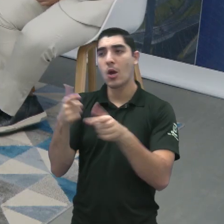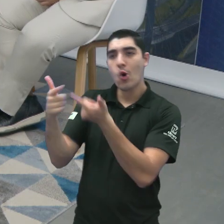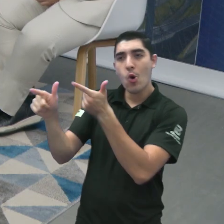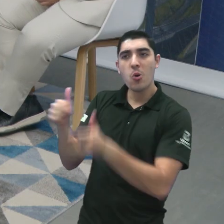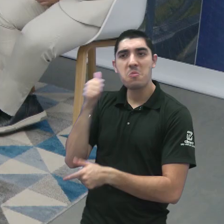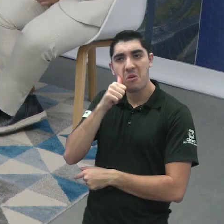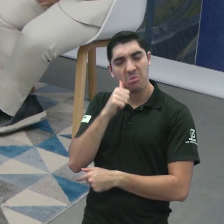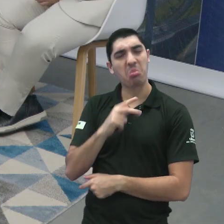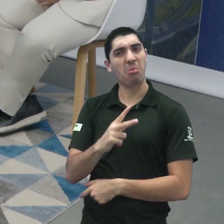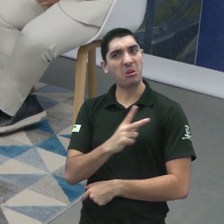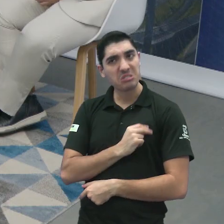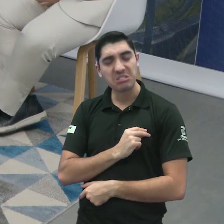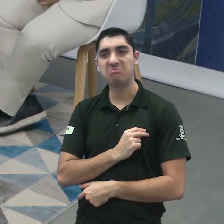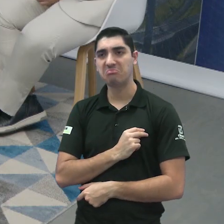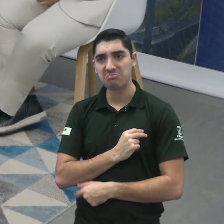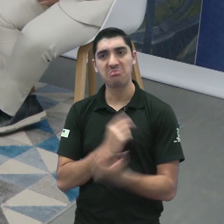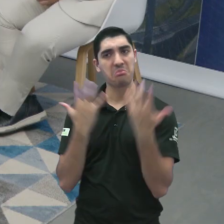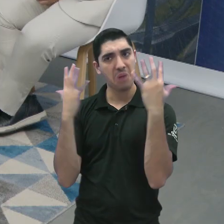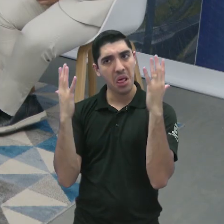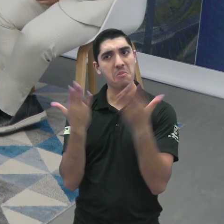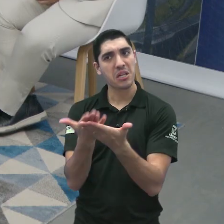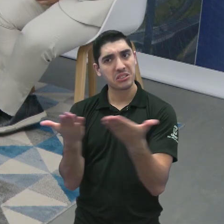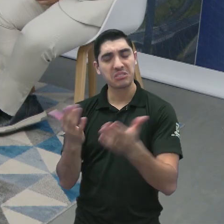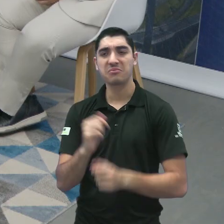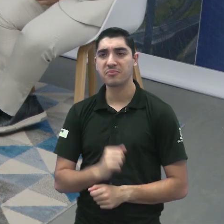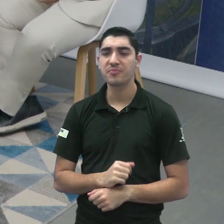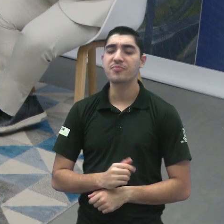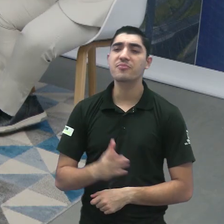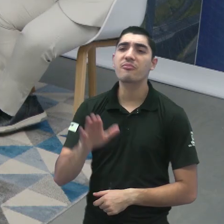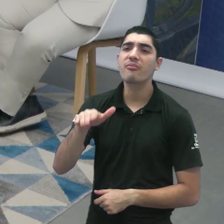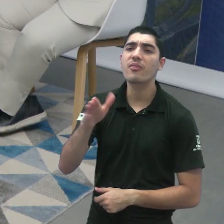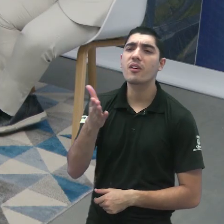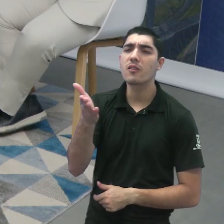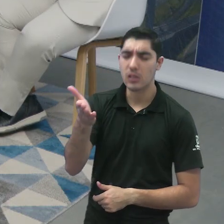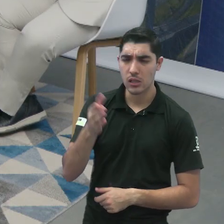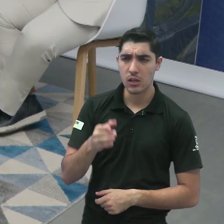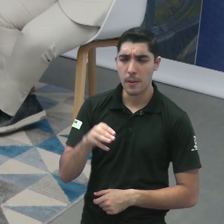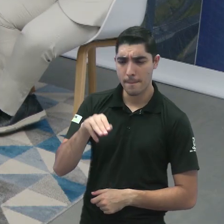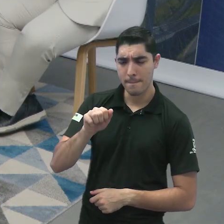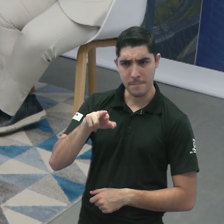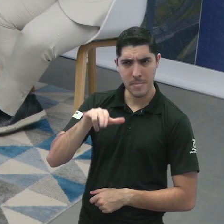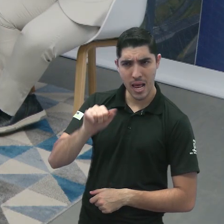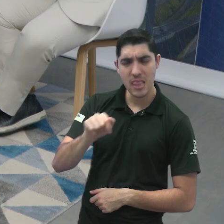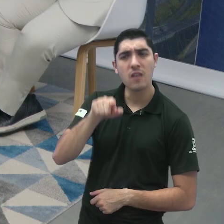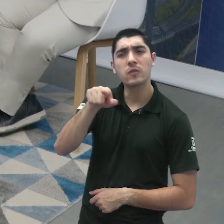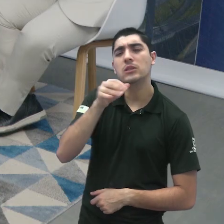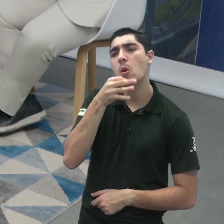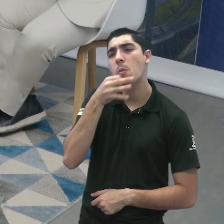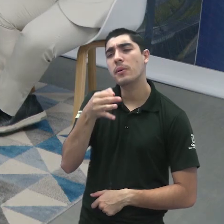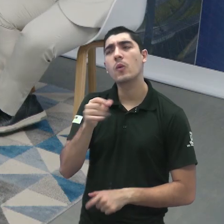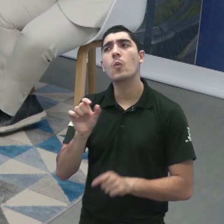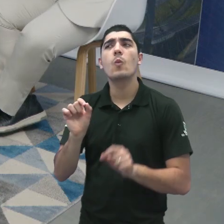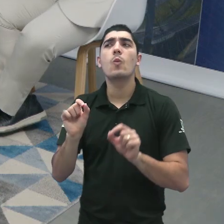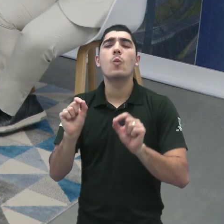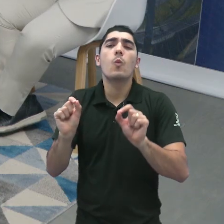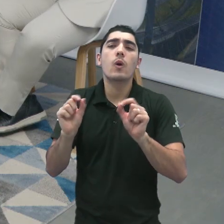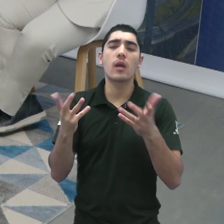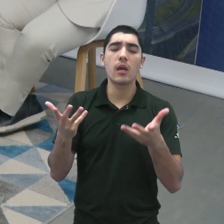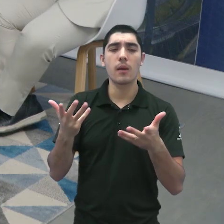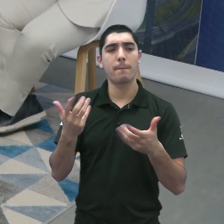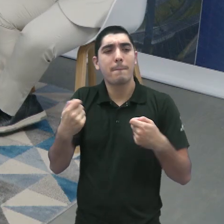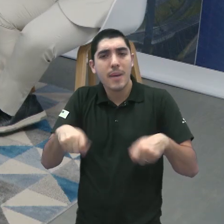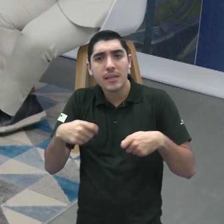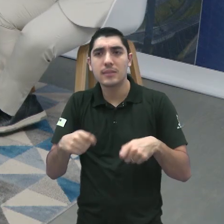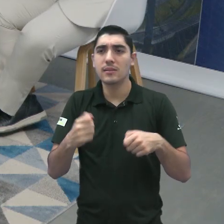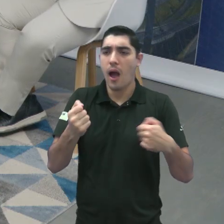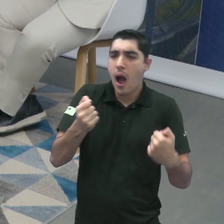gente. Parabéns. Maria Eduarda, que tipo de apoio hoje, né, na sua opinião, faria diferença na